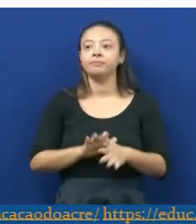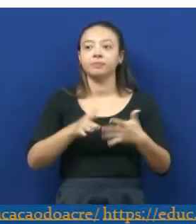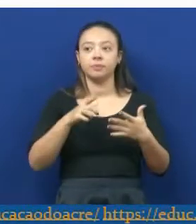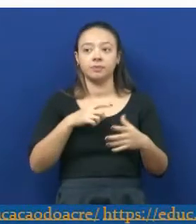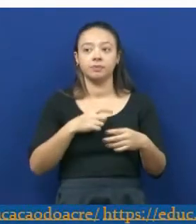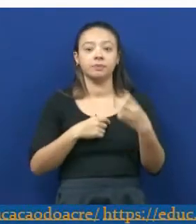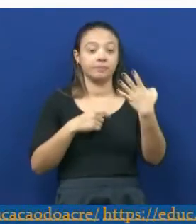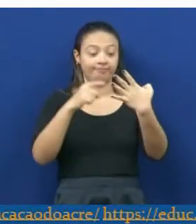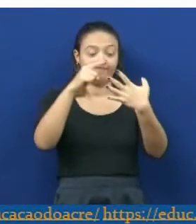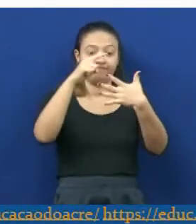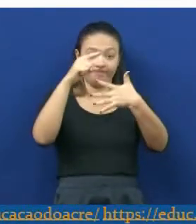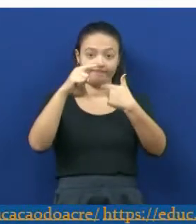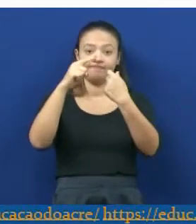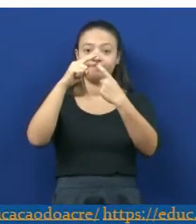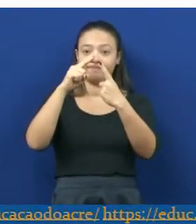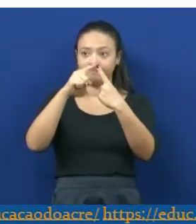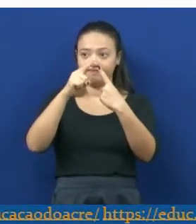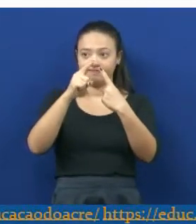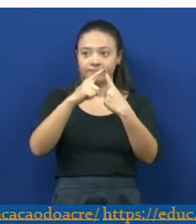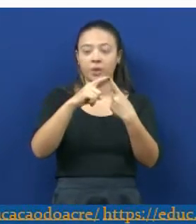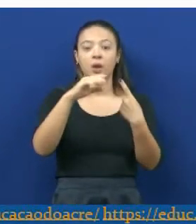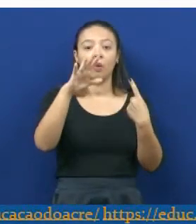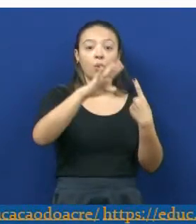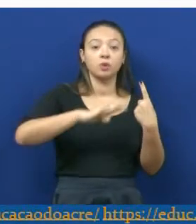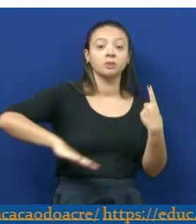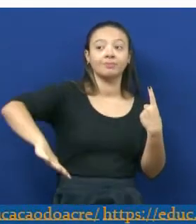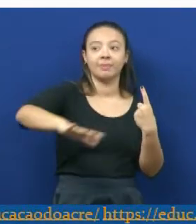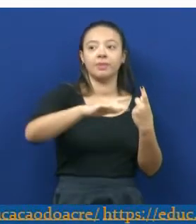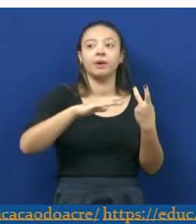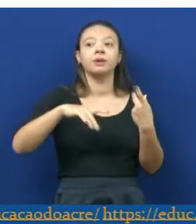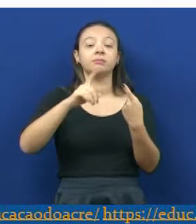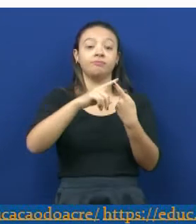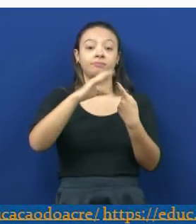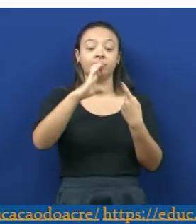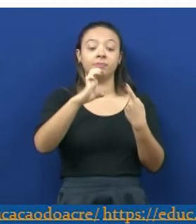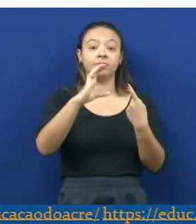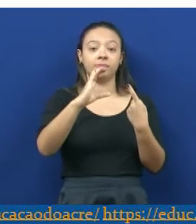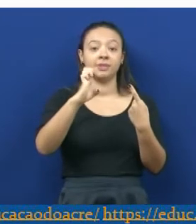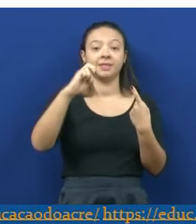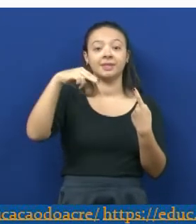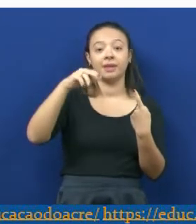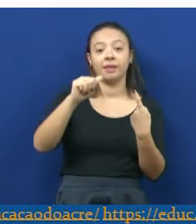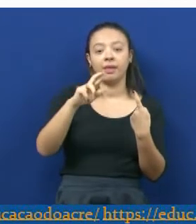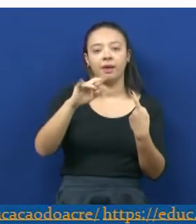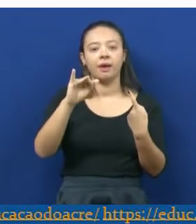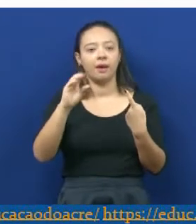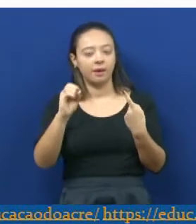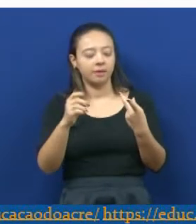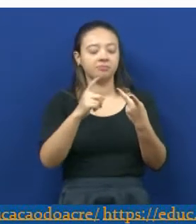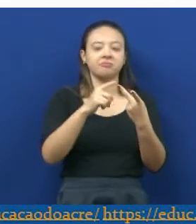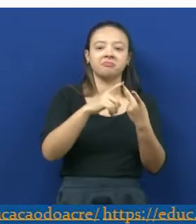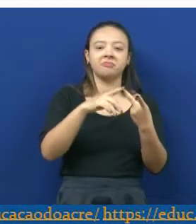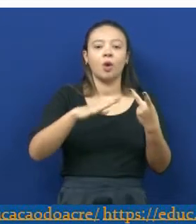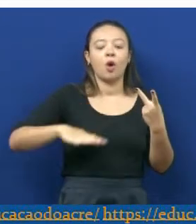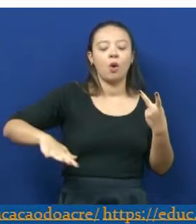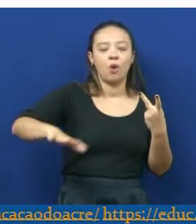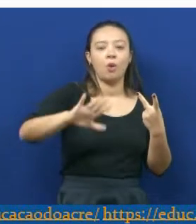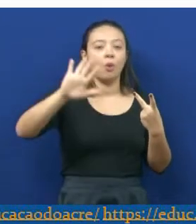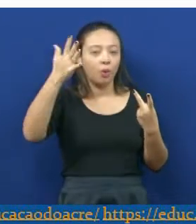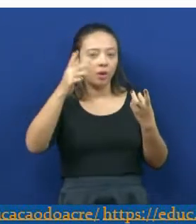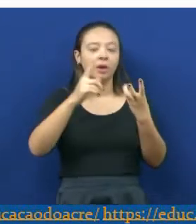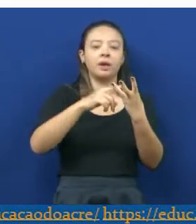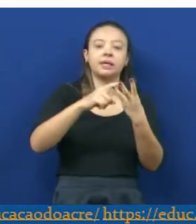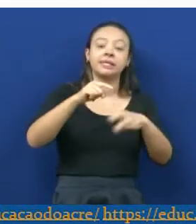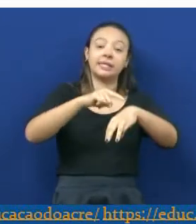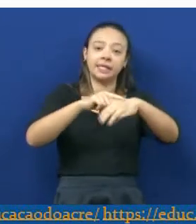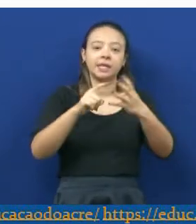narrativa: cenário, enredo, personagem, tempo e espaço. Olha só essas 2 questões que eu trouxe para a gente poder analisar.